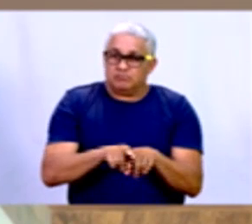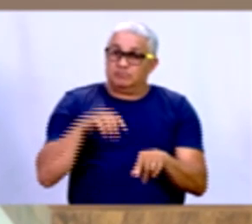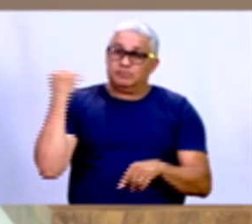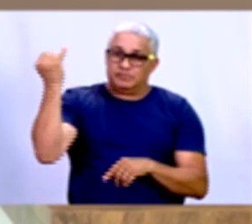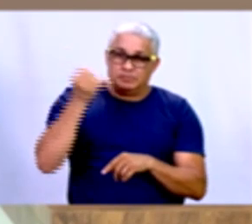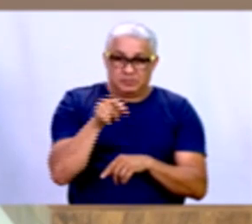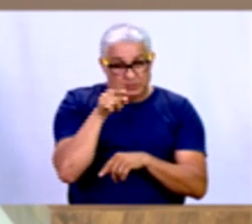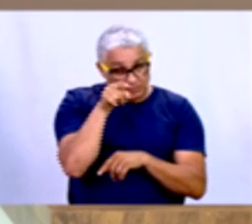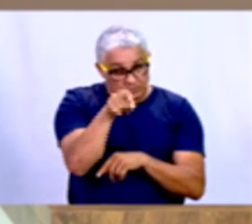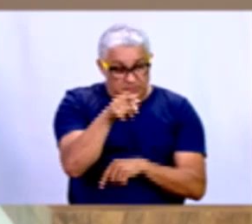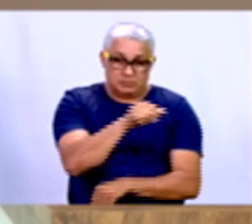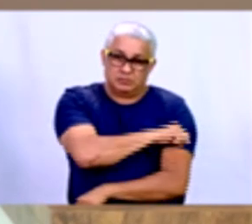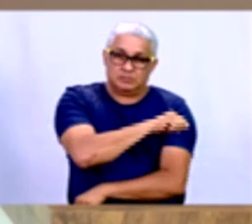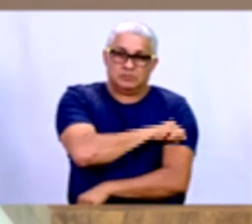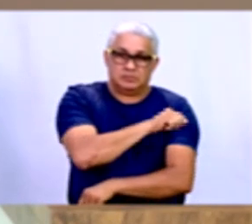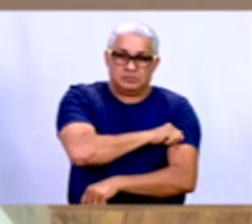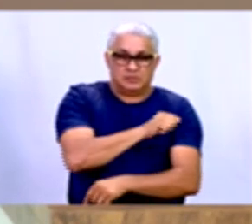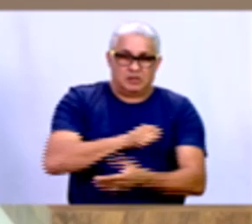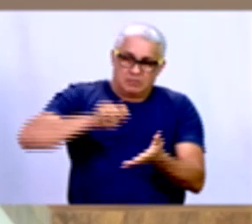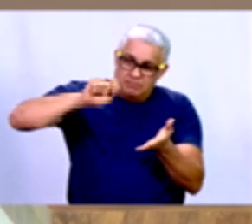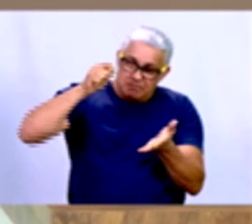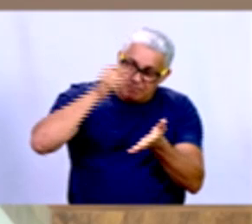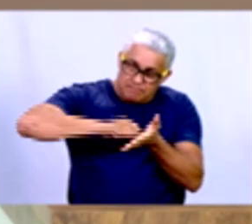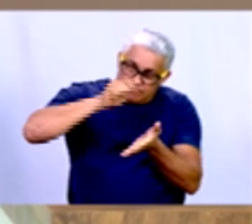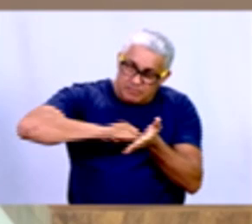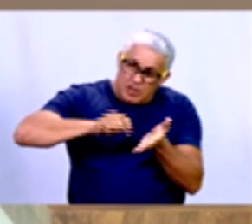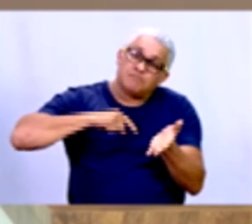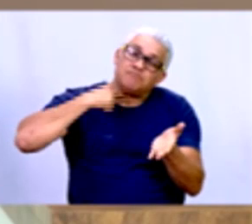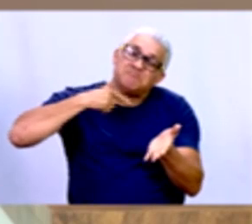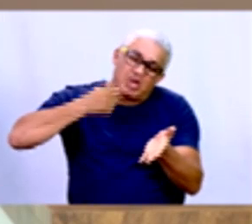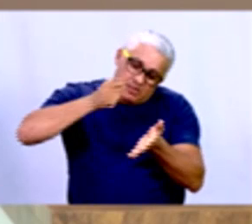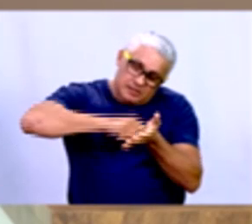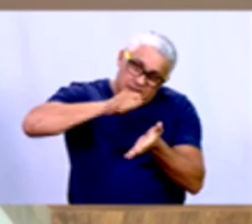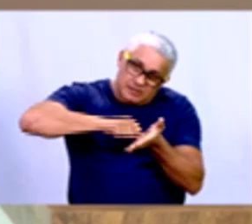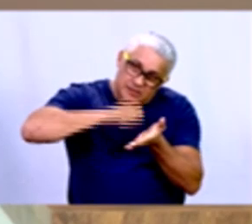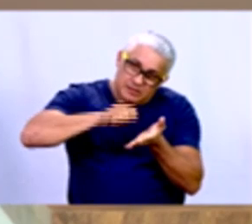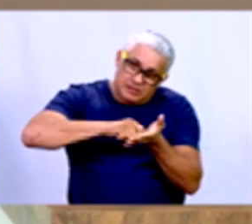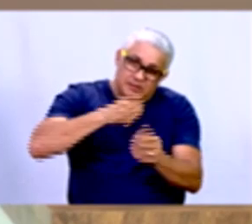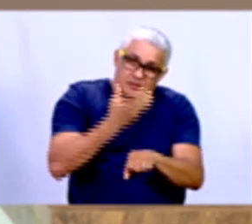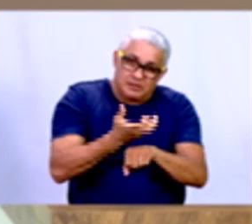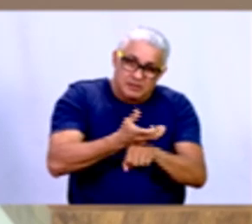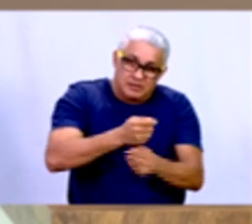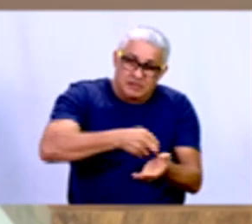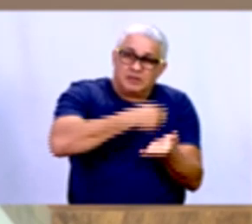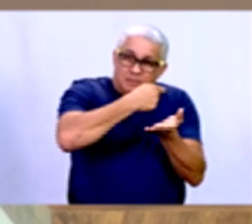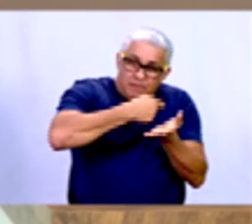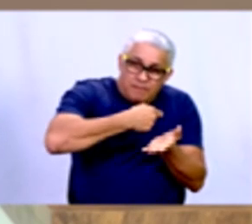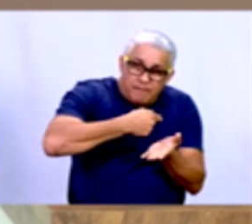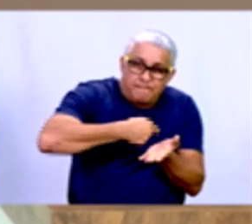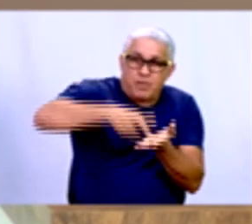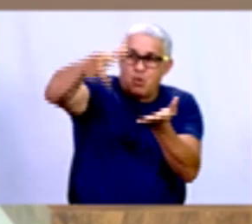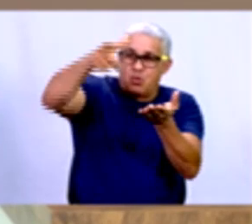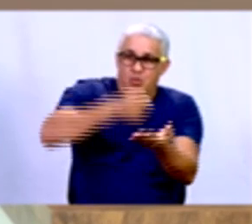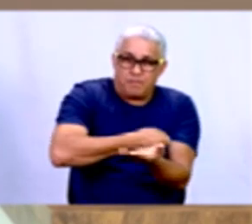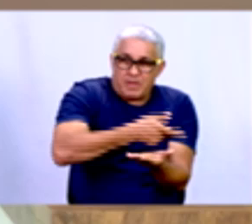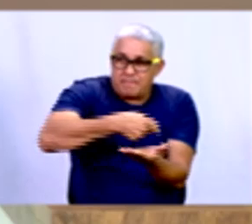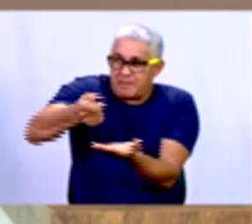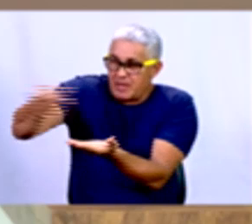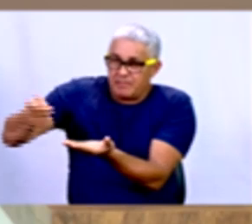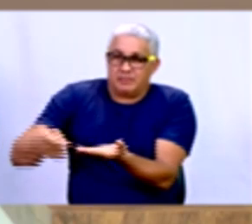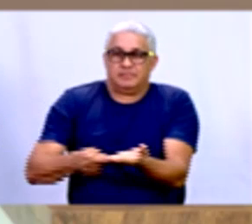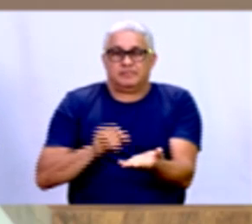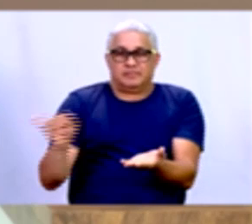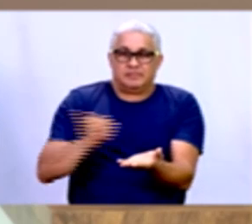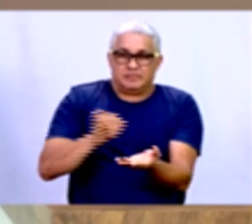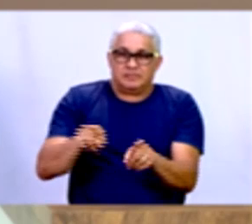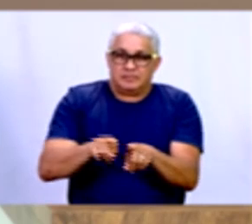importante que vocês, alunos, façam as anotações durante a disciplina e encaminhem aos tutores para que a gente possa estar recebendo e sanando a dúvida de